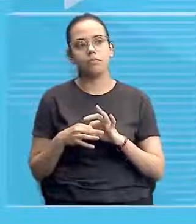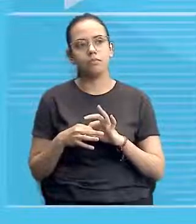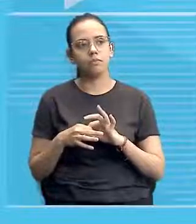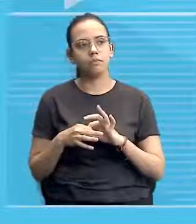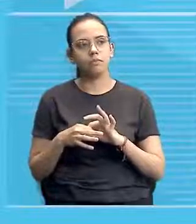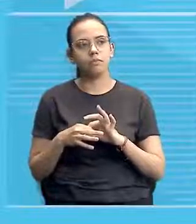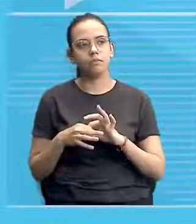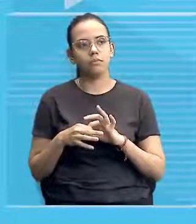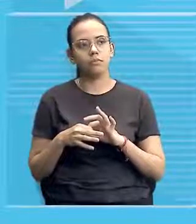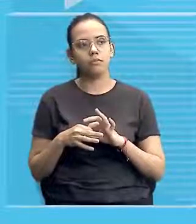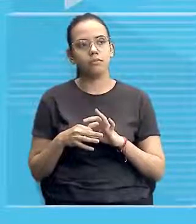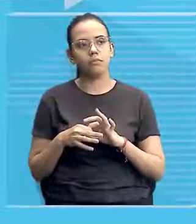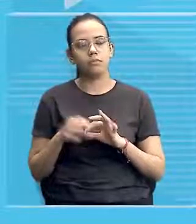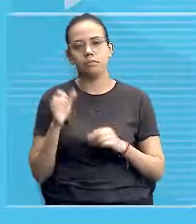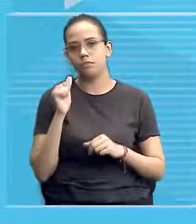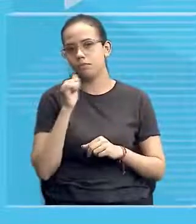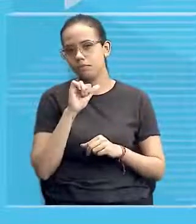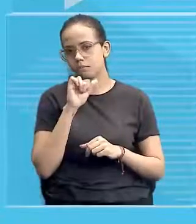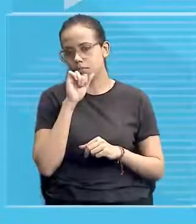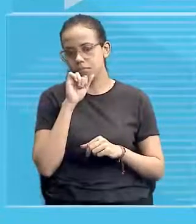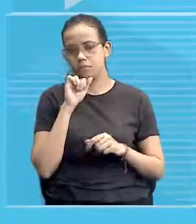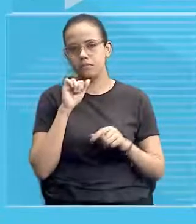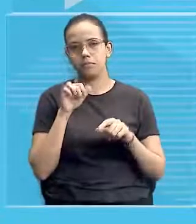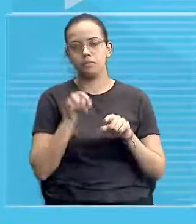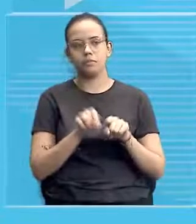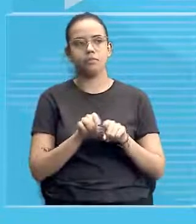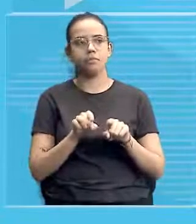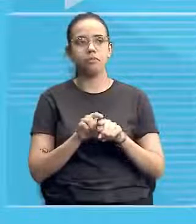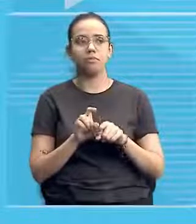à maternidade e,